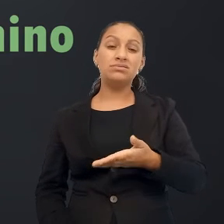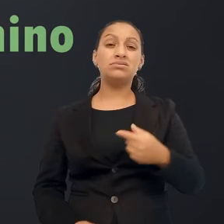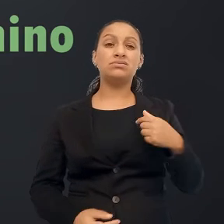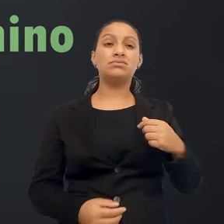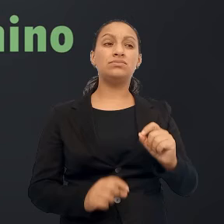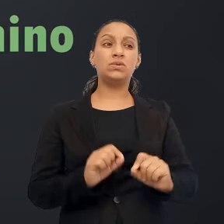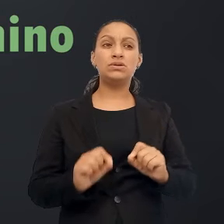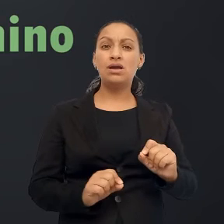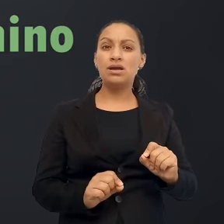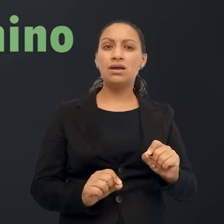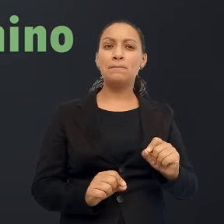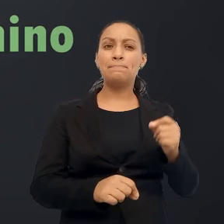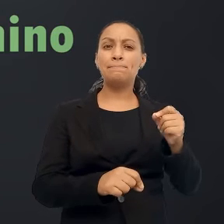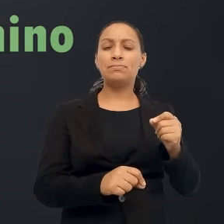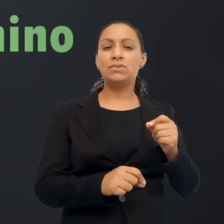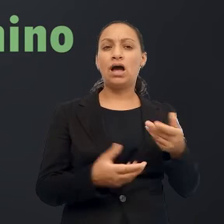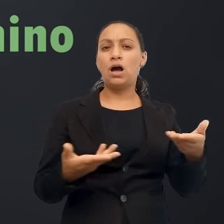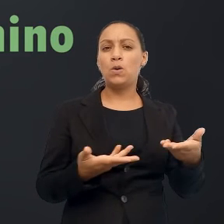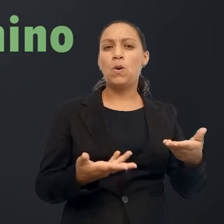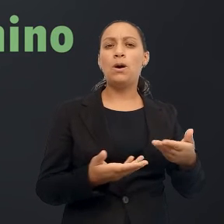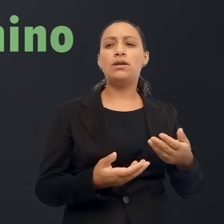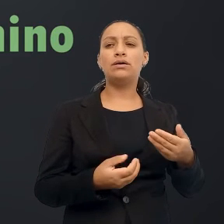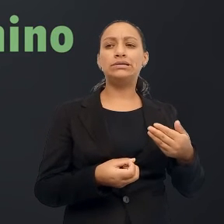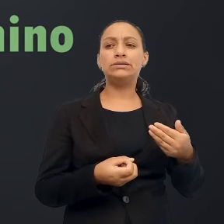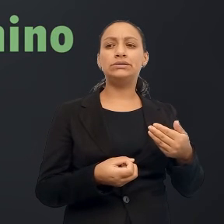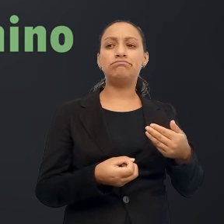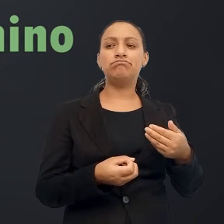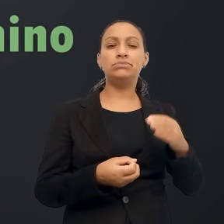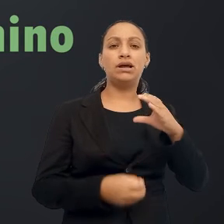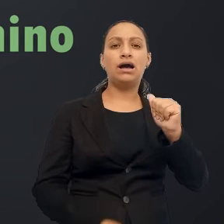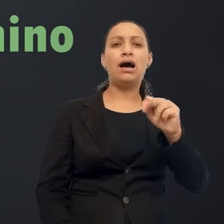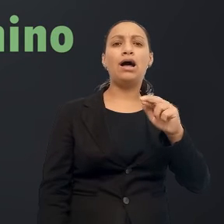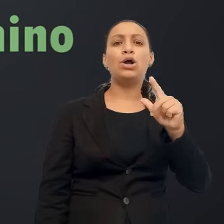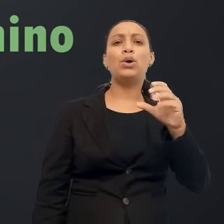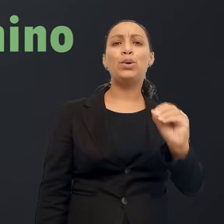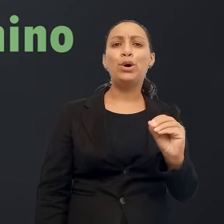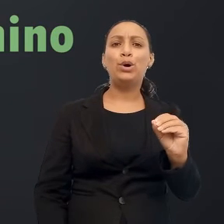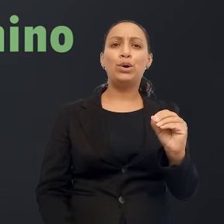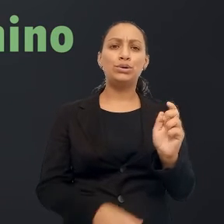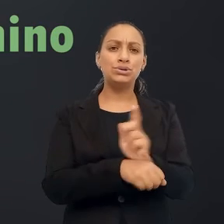ocupando cargos de gerência, de administração,